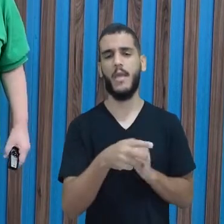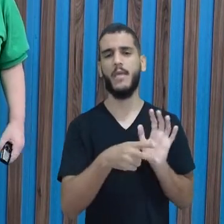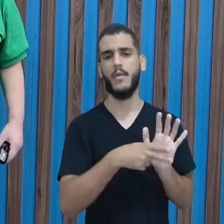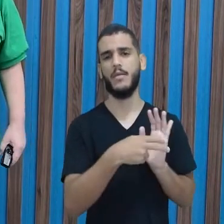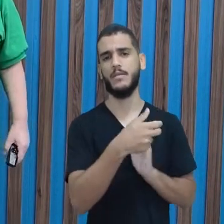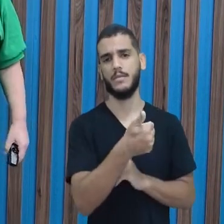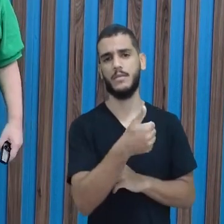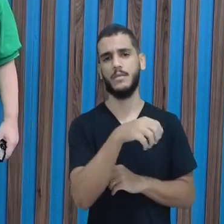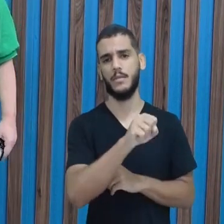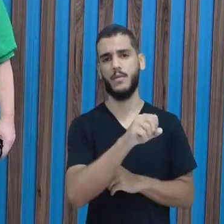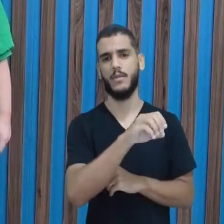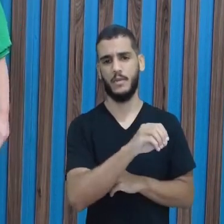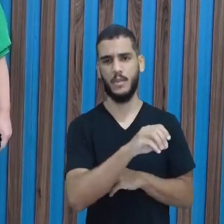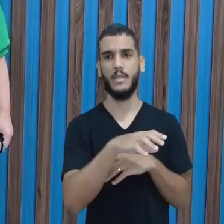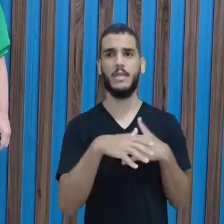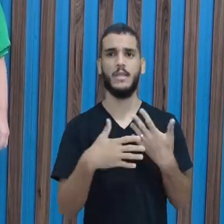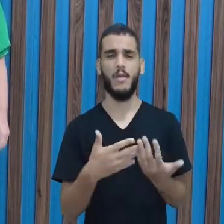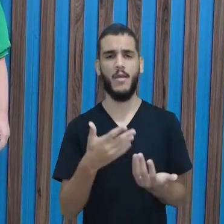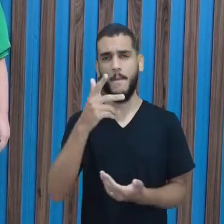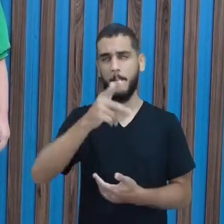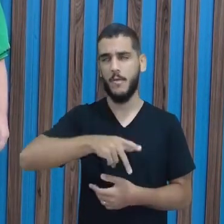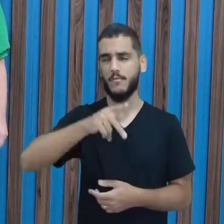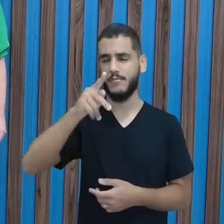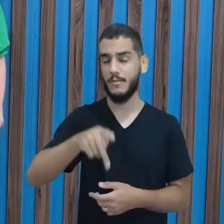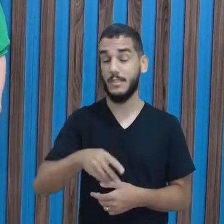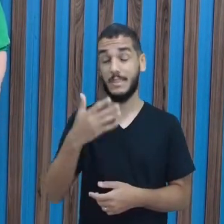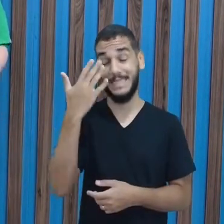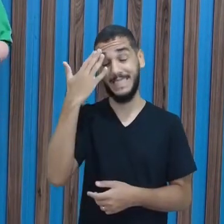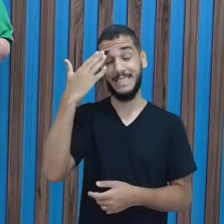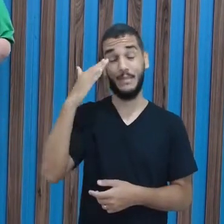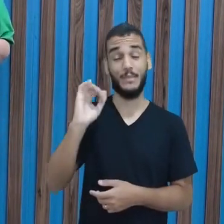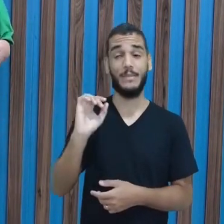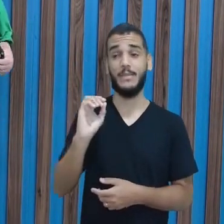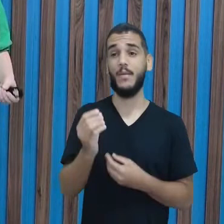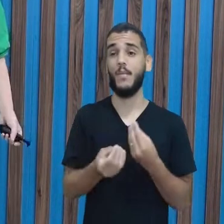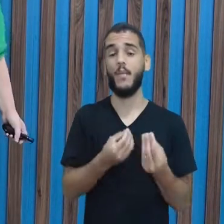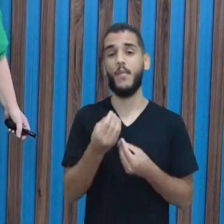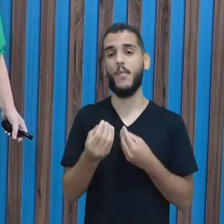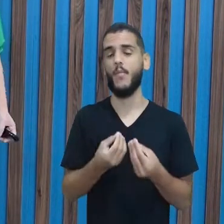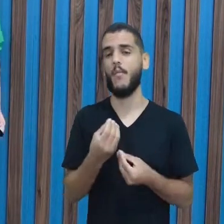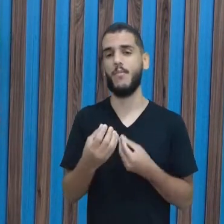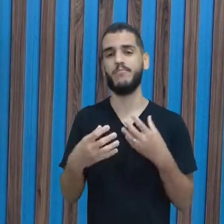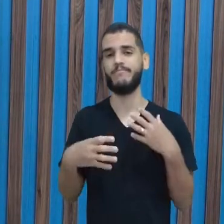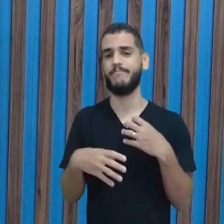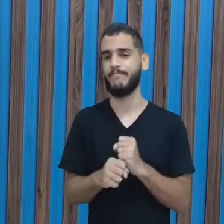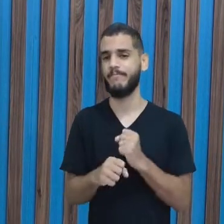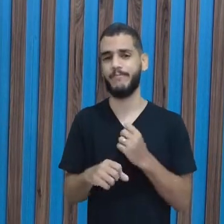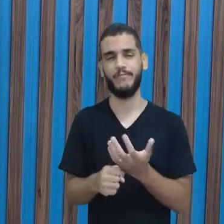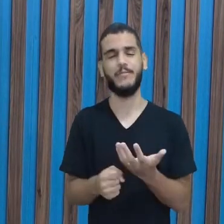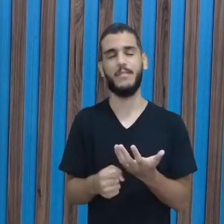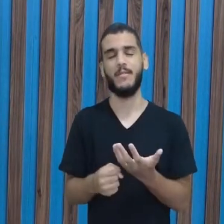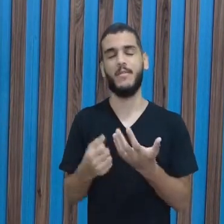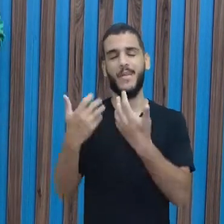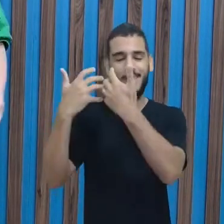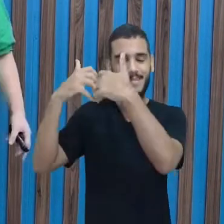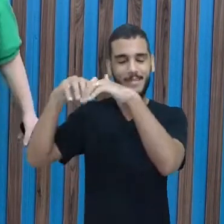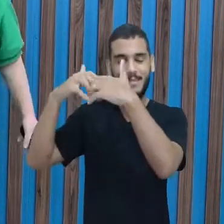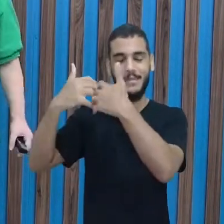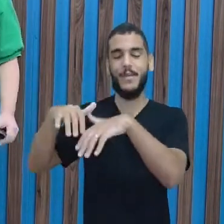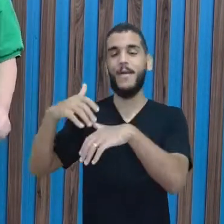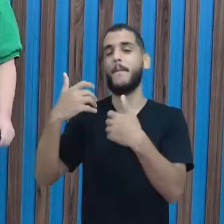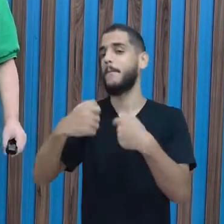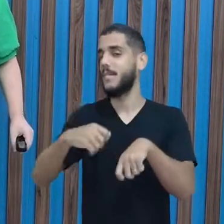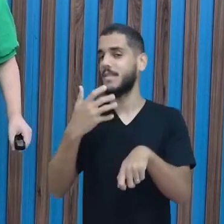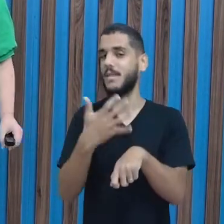180. Professora, não sei fazer essa conta de cabeça. Vai treinando. Dá uma olhada